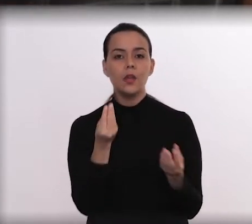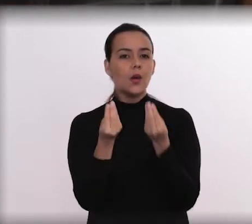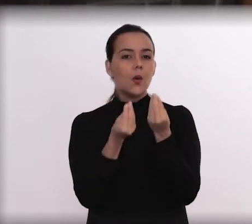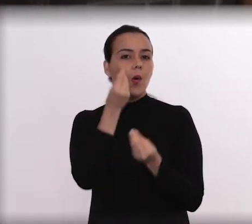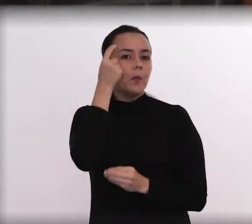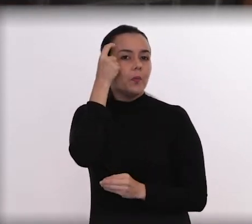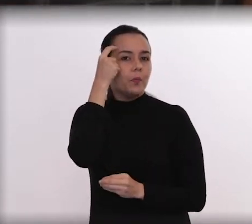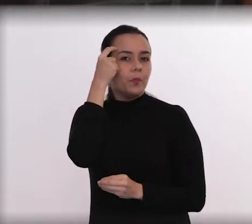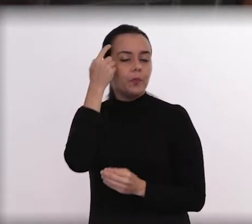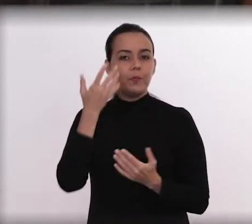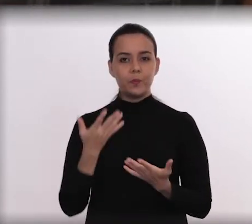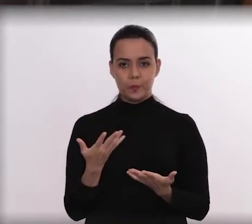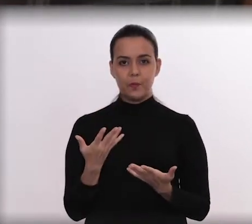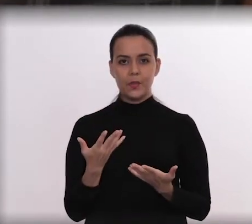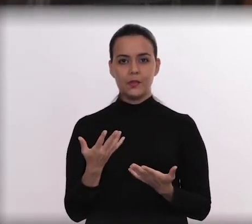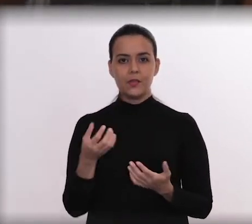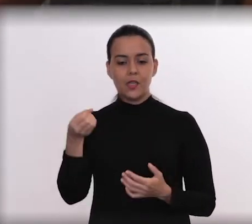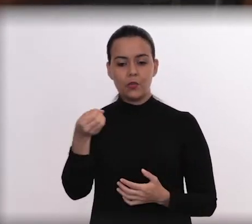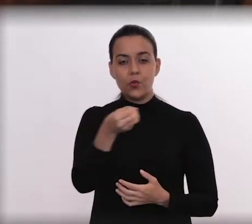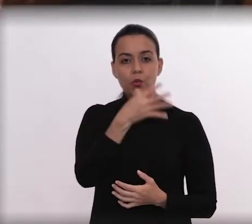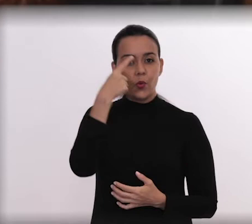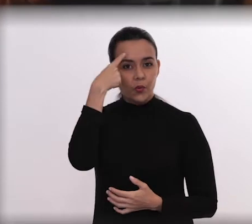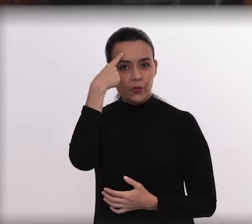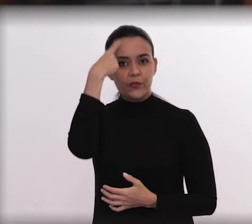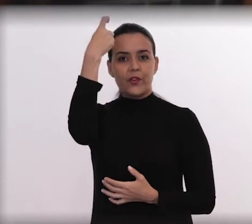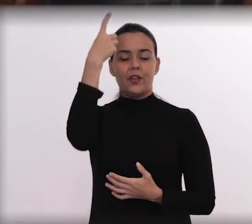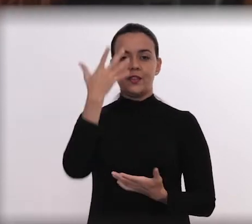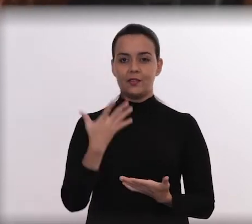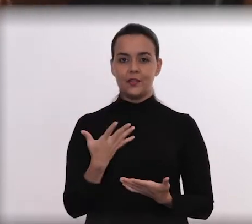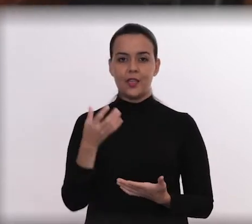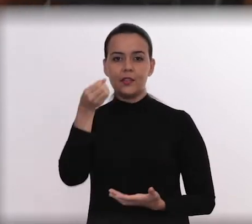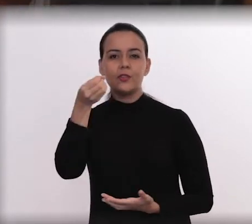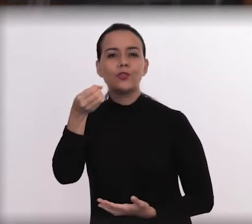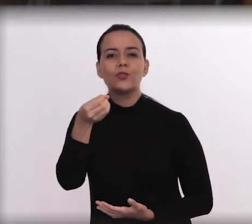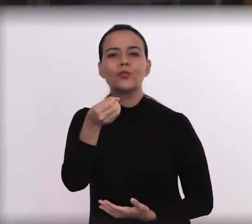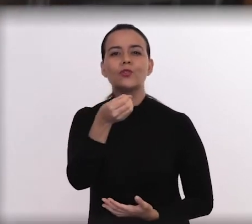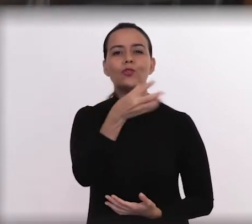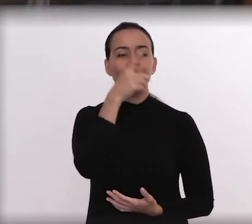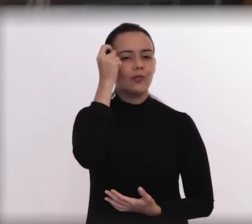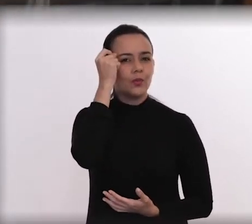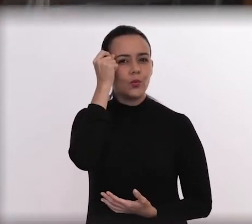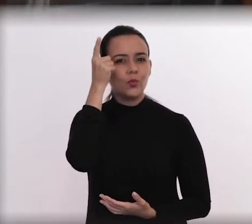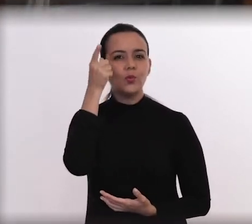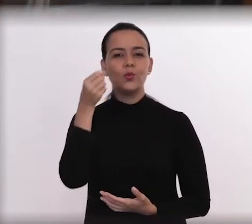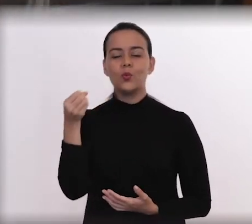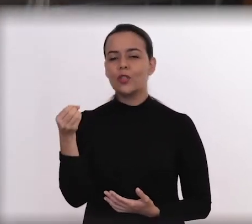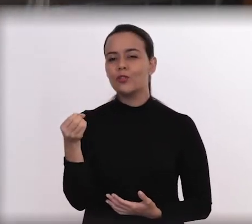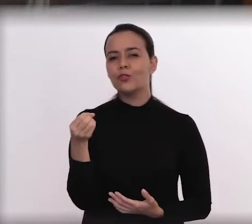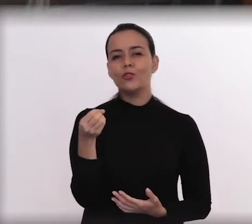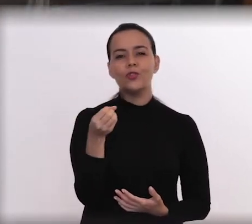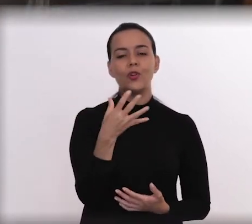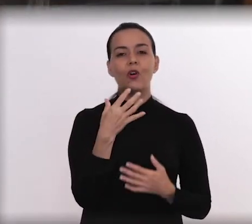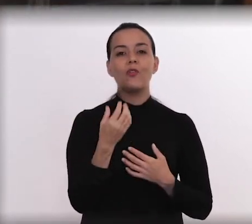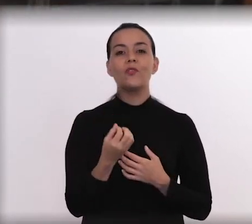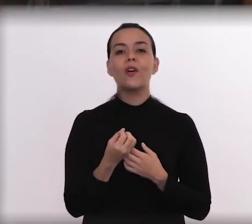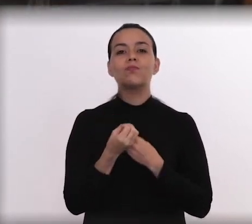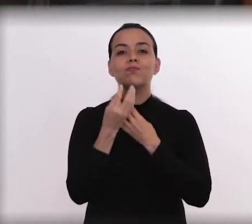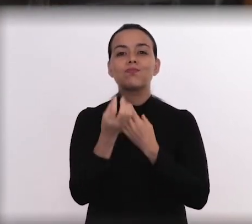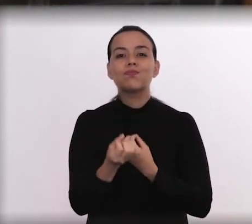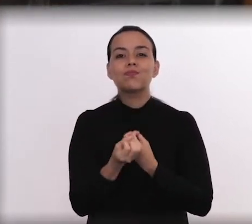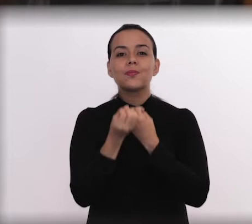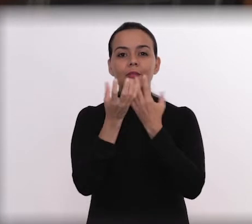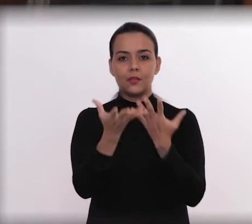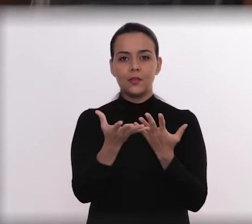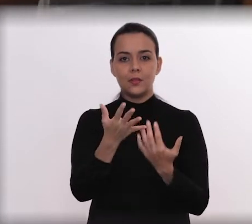tão nova e tão despojada de qualquer tipo de preconceito, ele